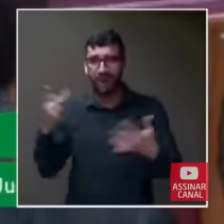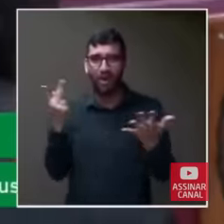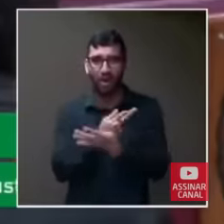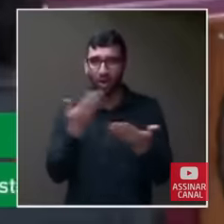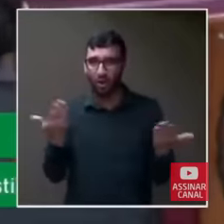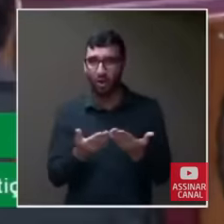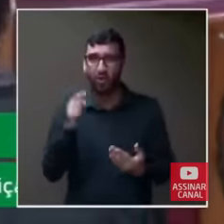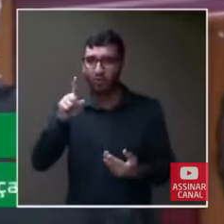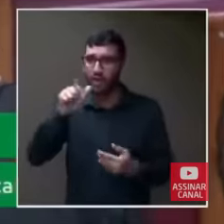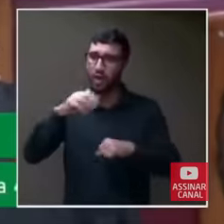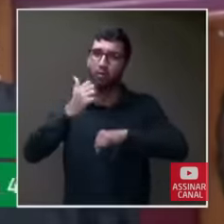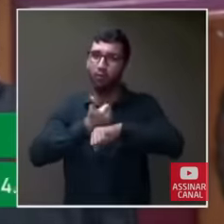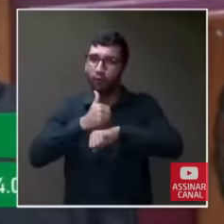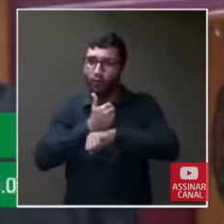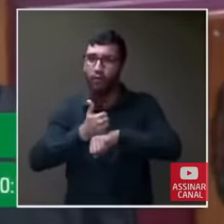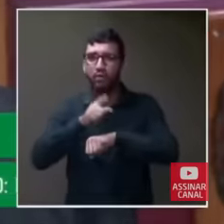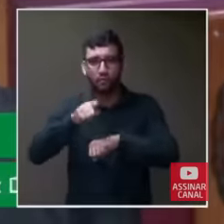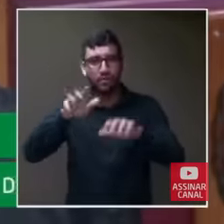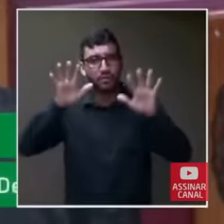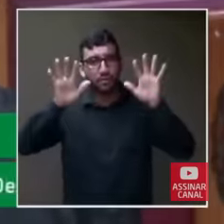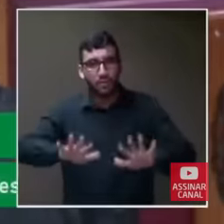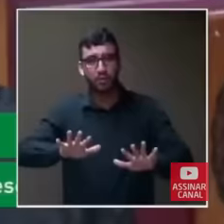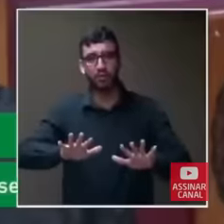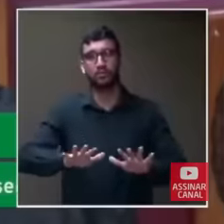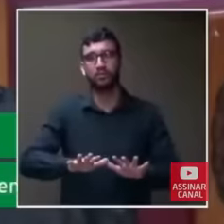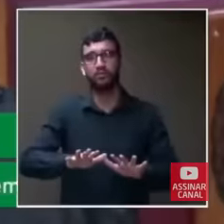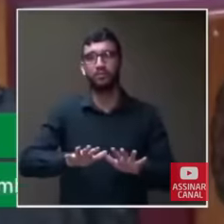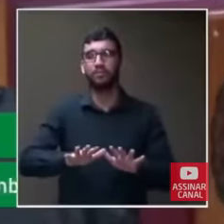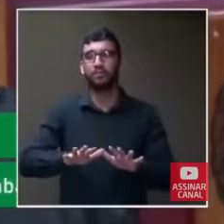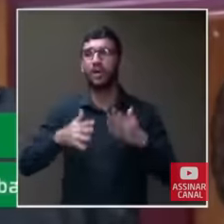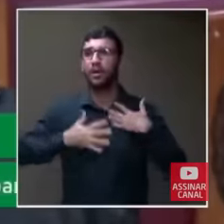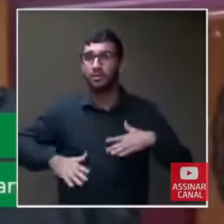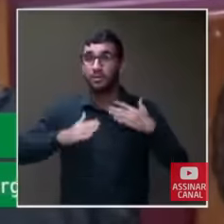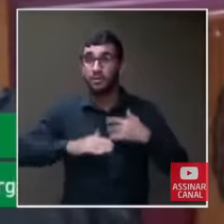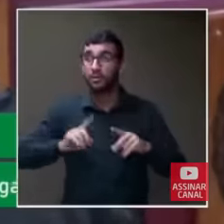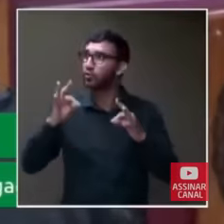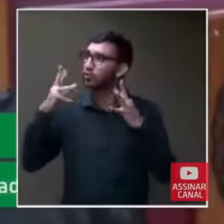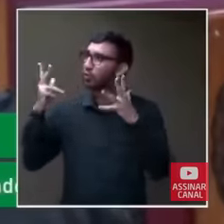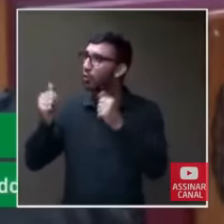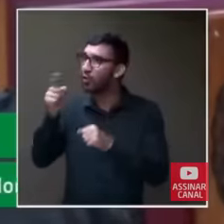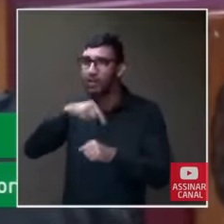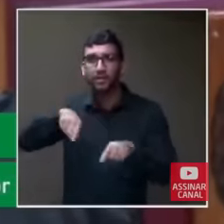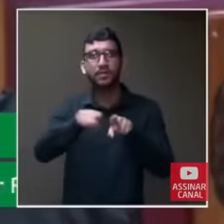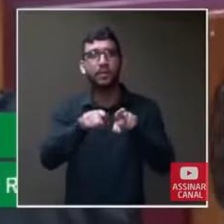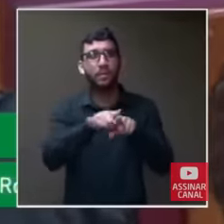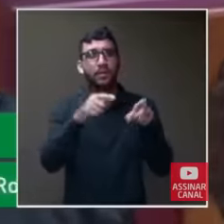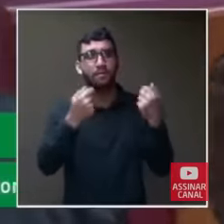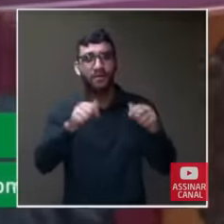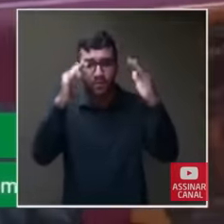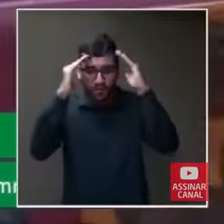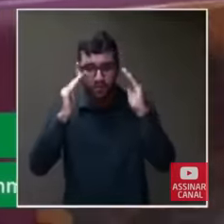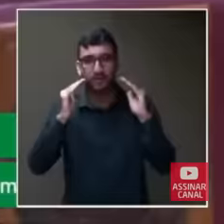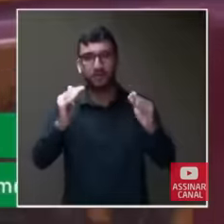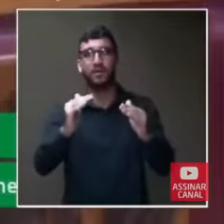O senhor é um profissional. O senhor se contenha. O senhor se comporte. E todos aqui têm que ter